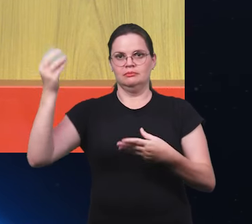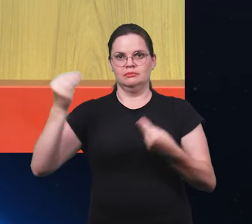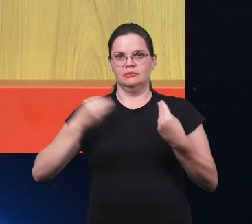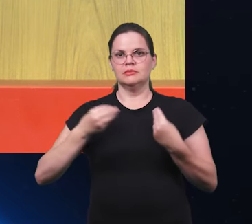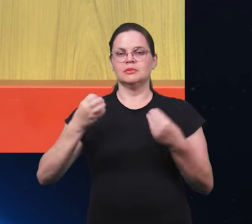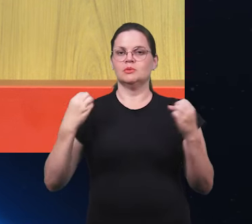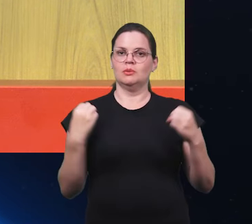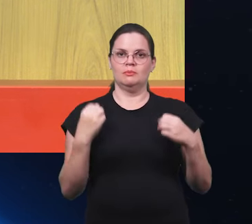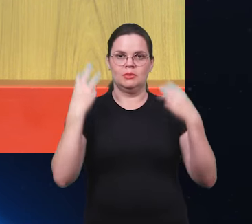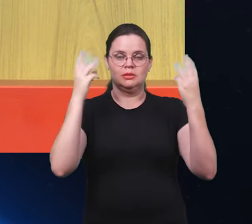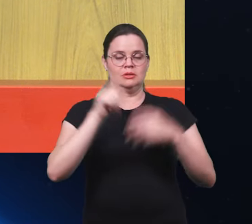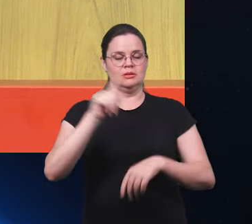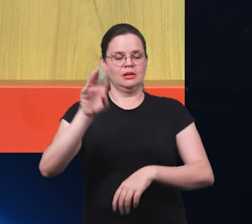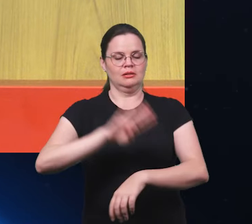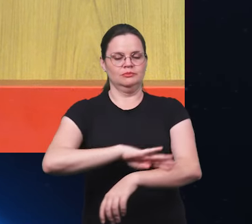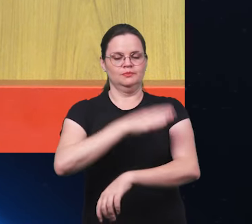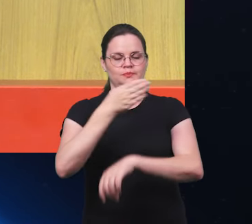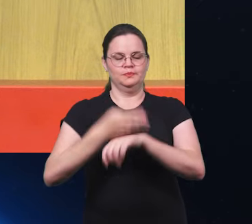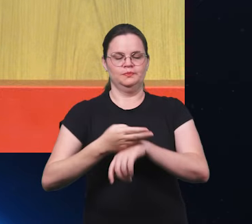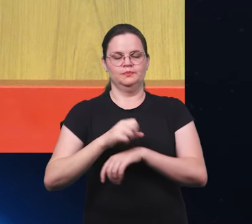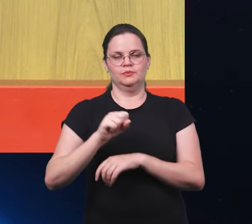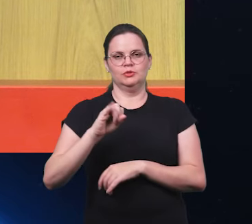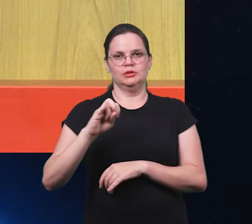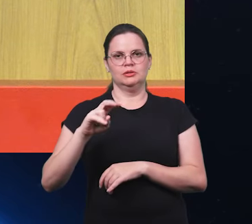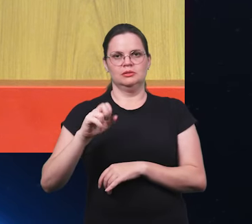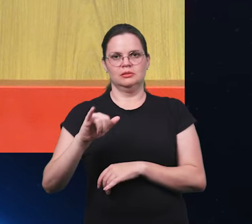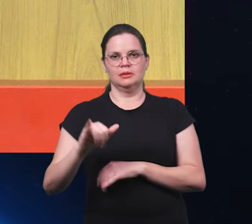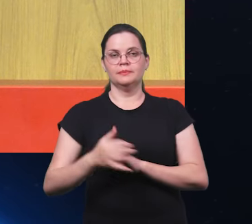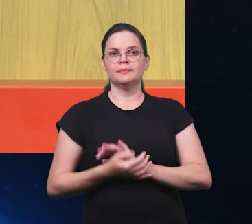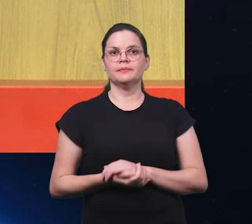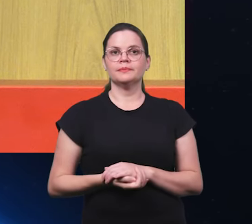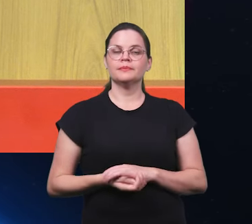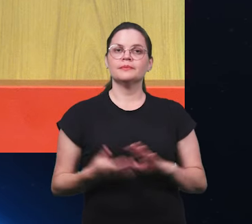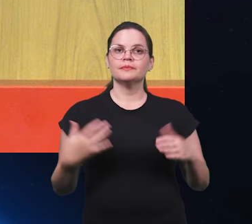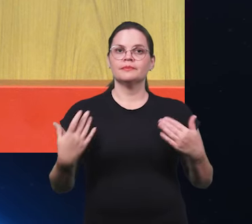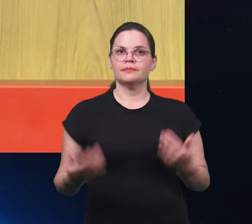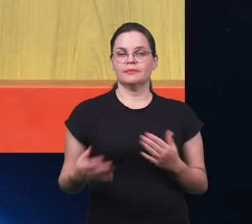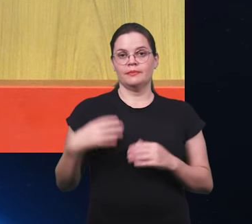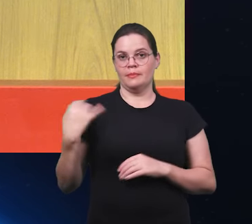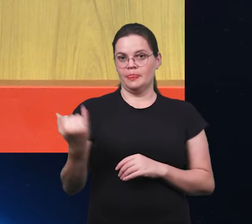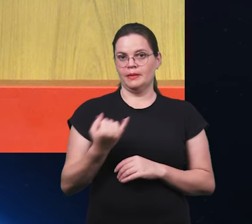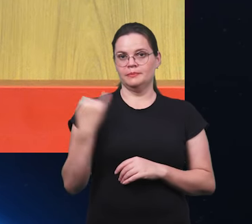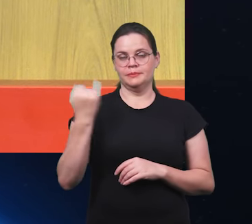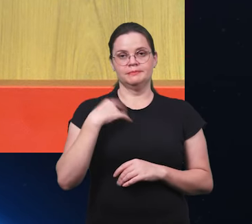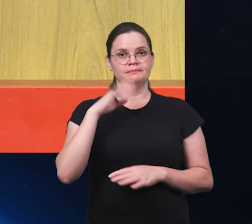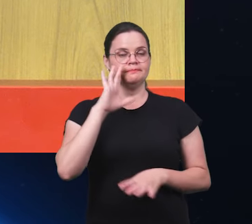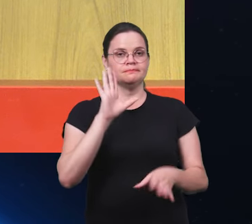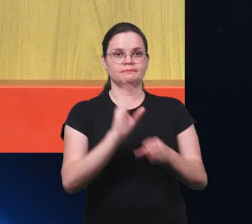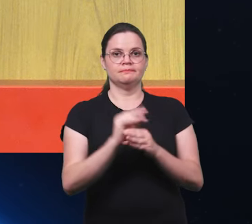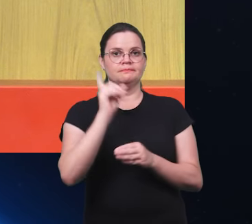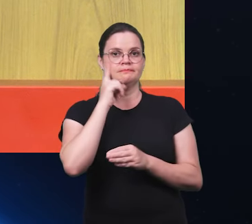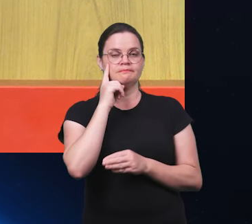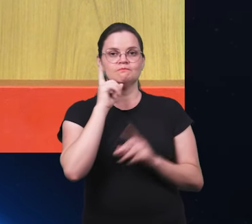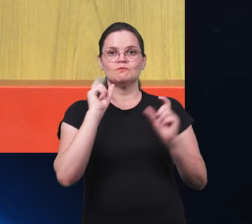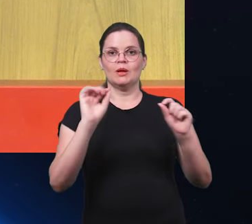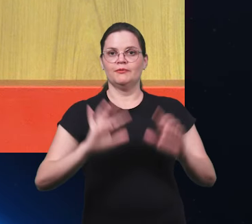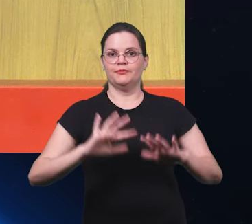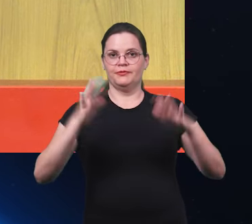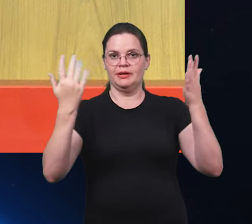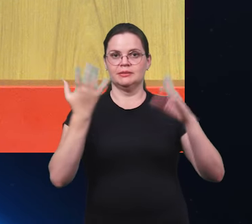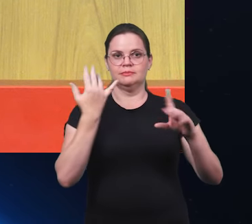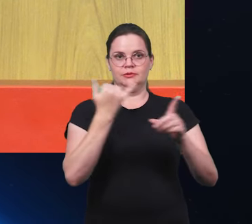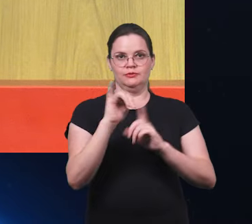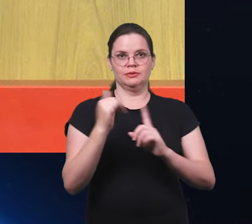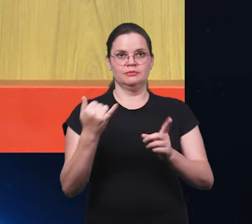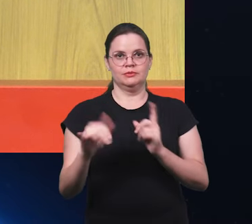Sinai. Muito bem. É importante notar que as festas eram